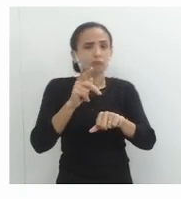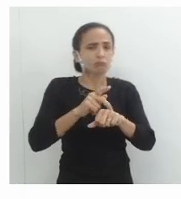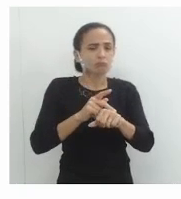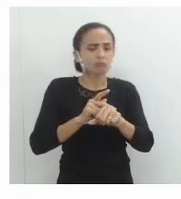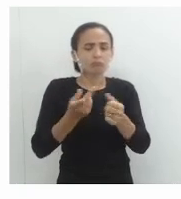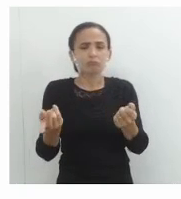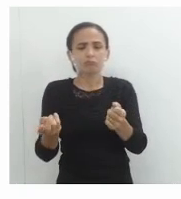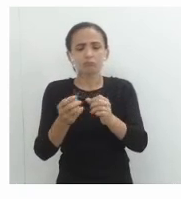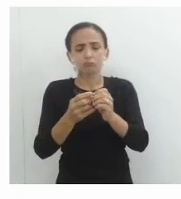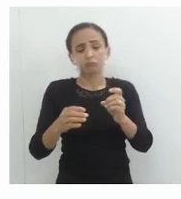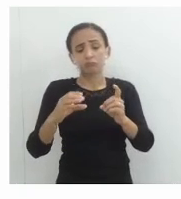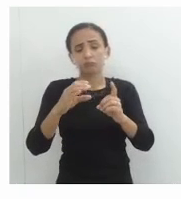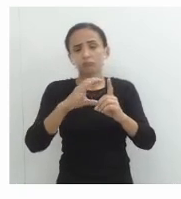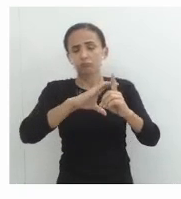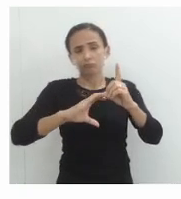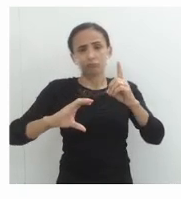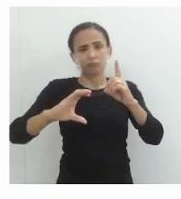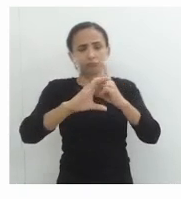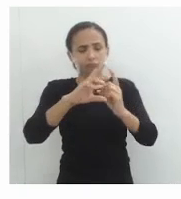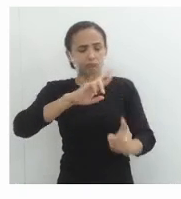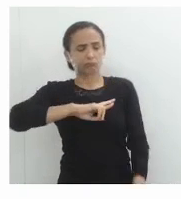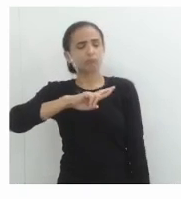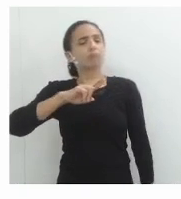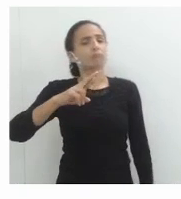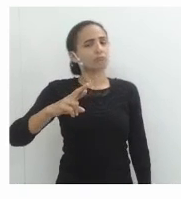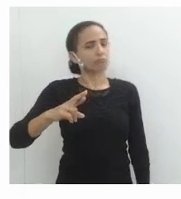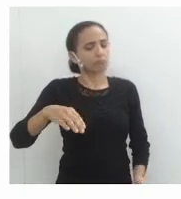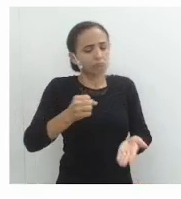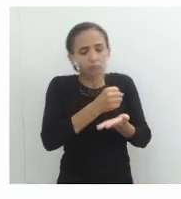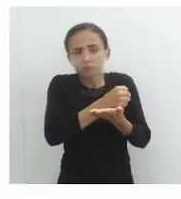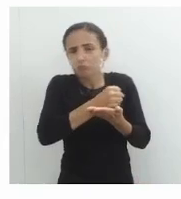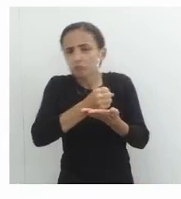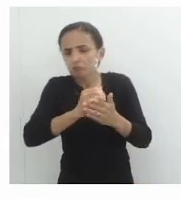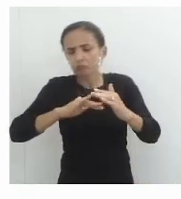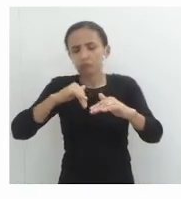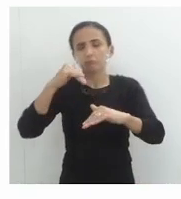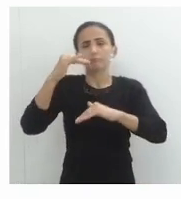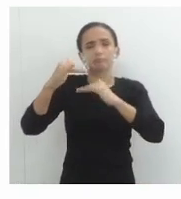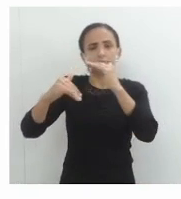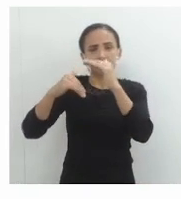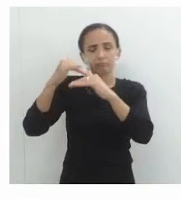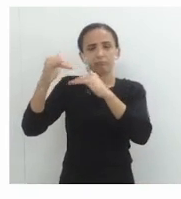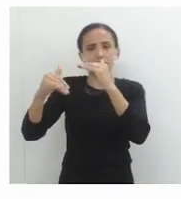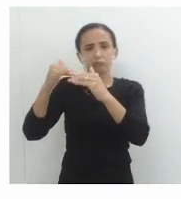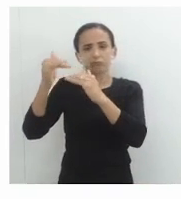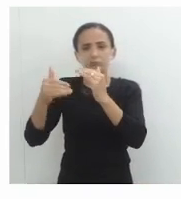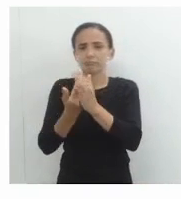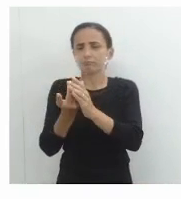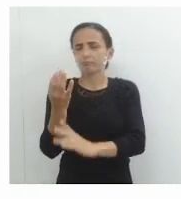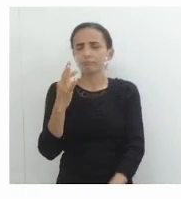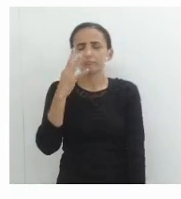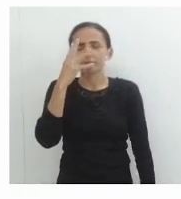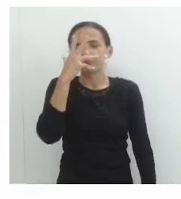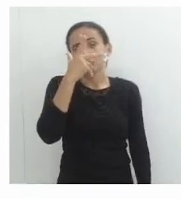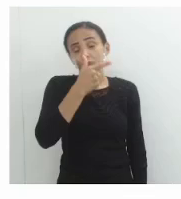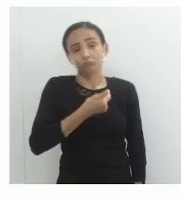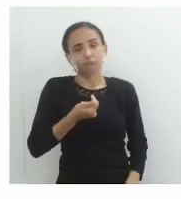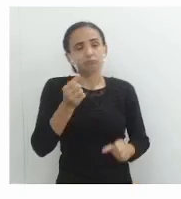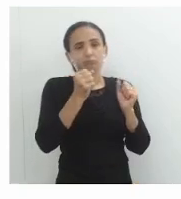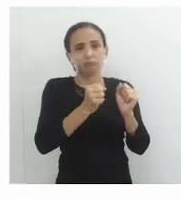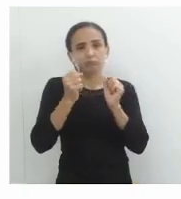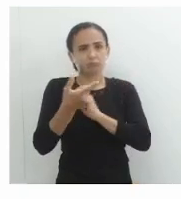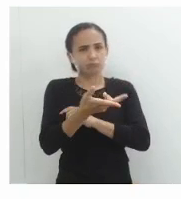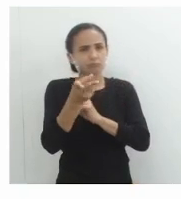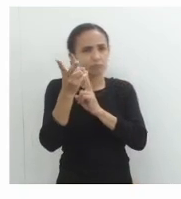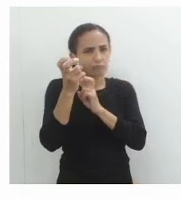culto religioso. E com o passar do tempo, foram construídas também como símbolo de beleza e poder. Aí na imagem vocês